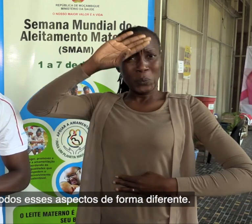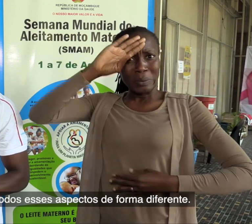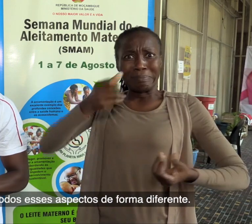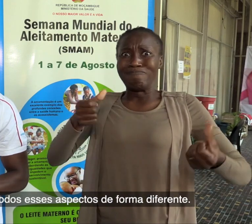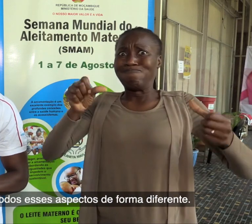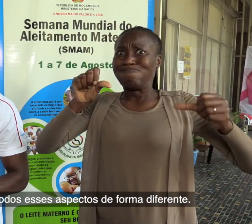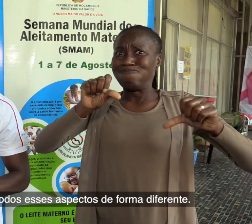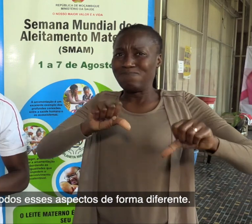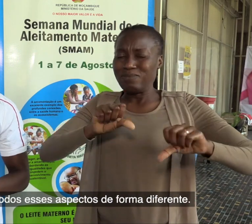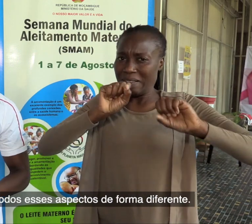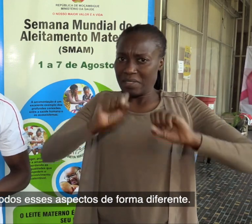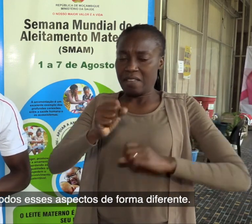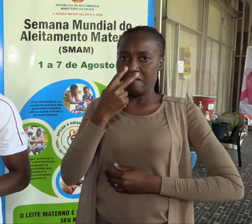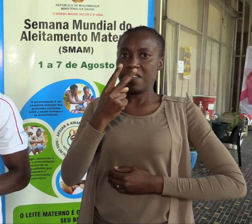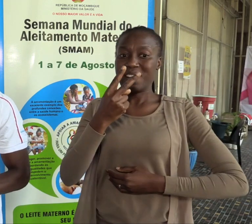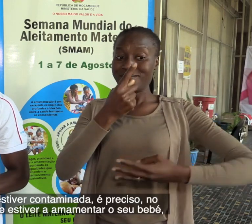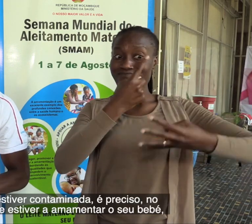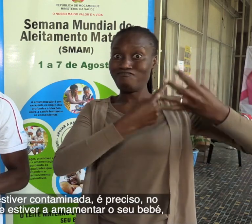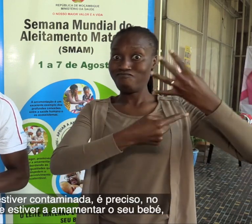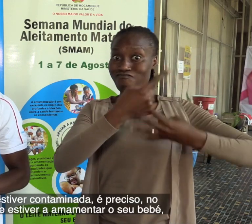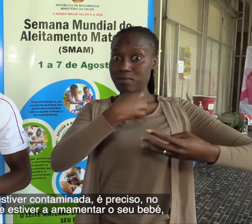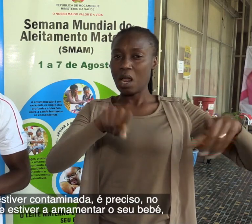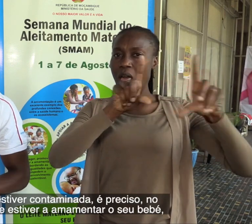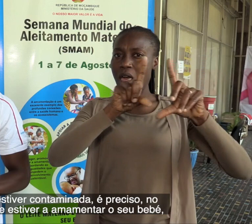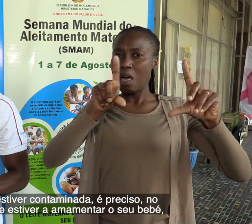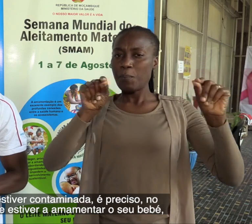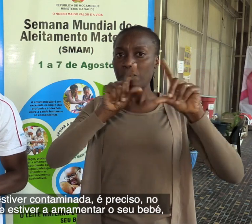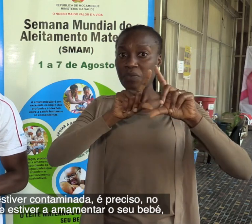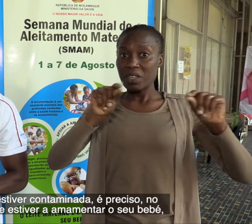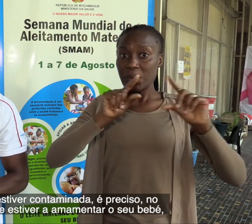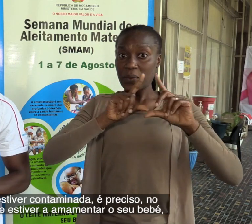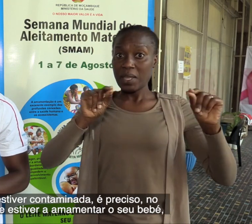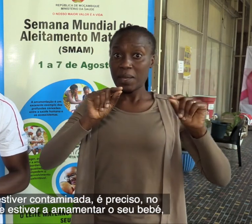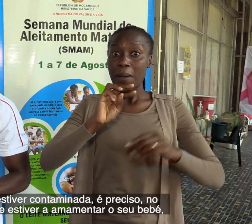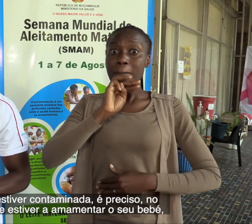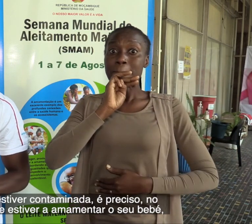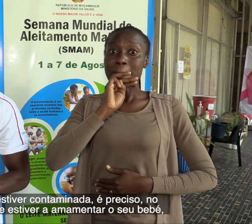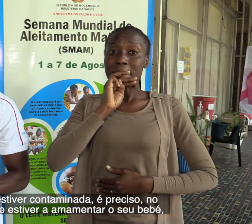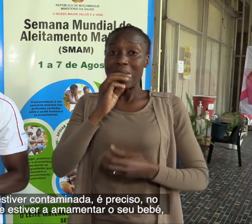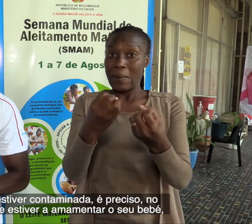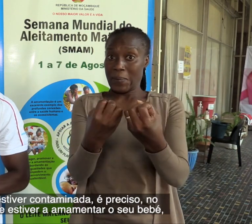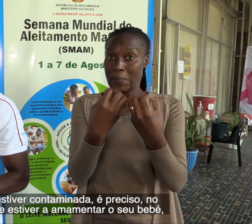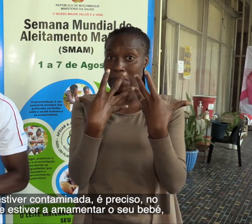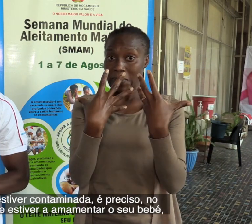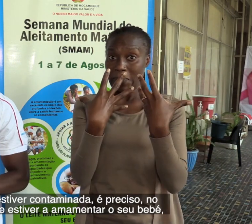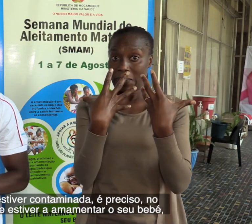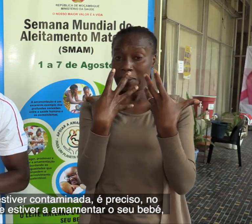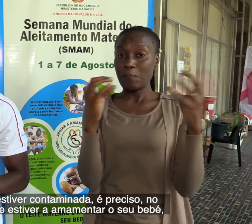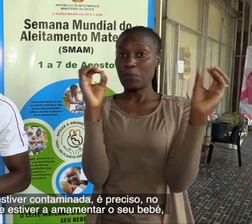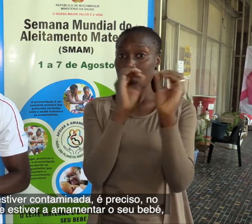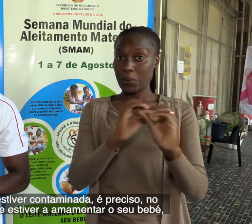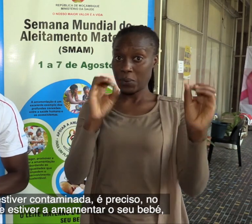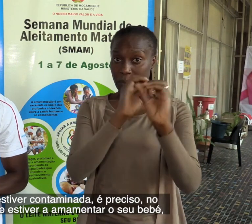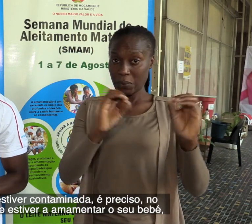todo esse respeito de forma diferente agora se a mãe não estiver contaminada é preciso que no